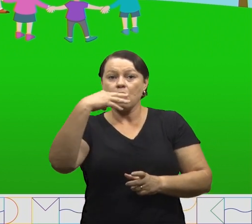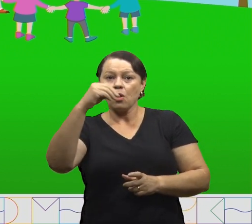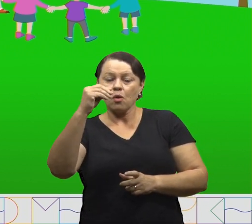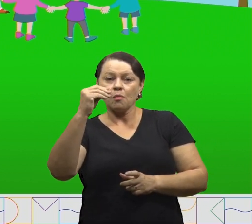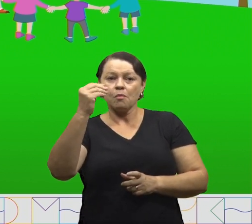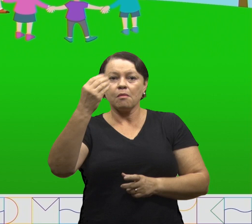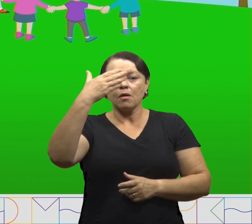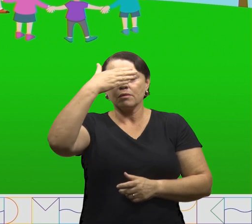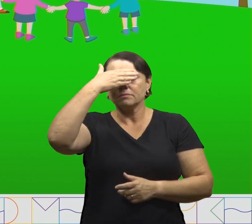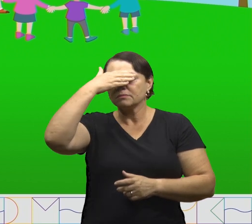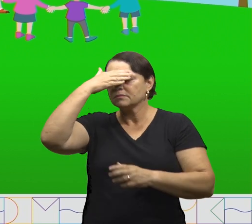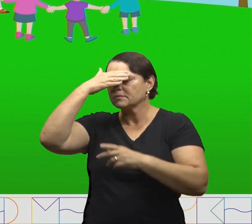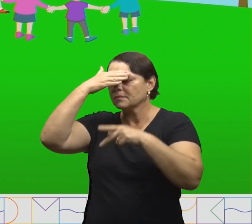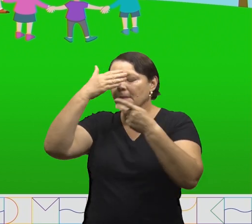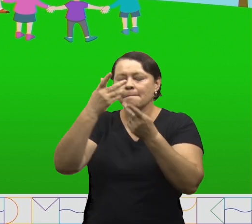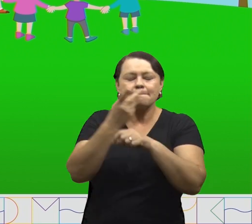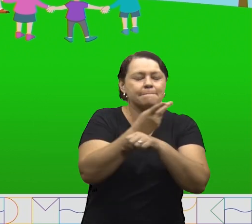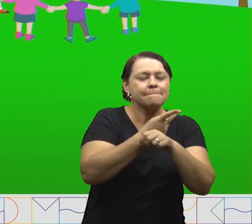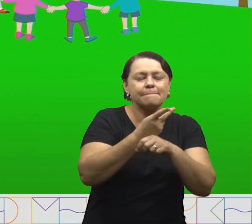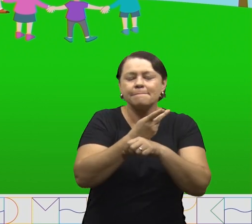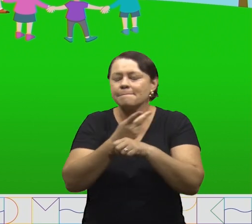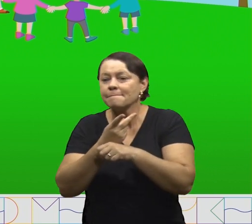mau e cabra cega.